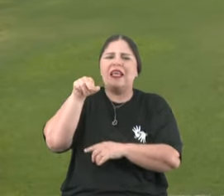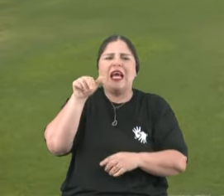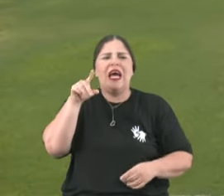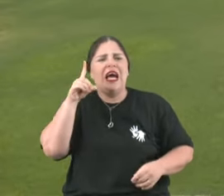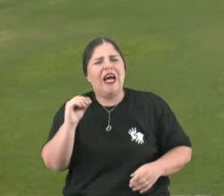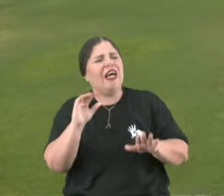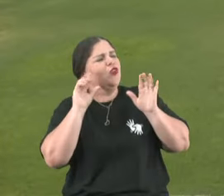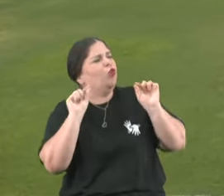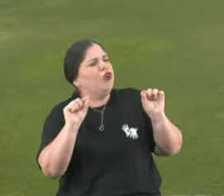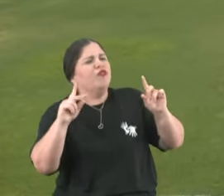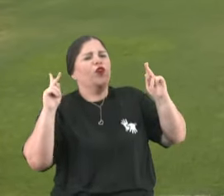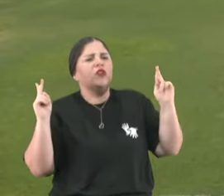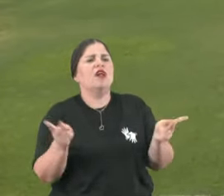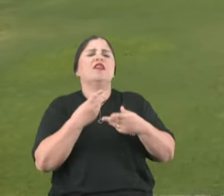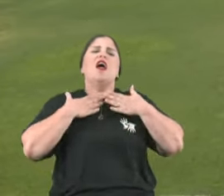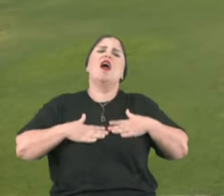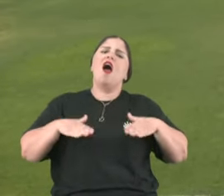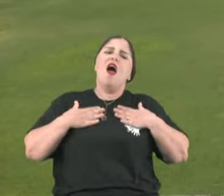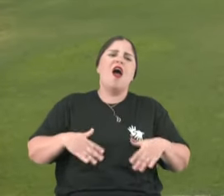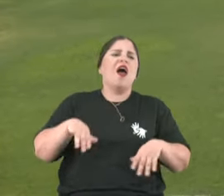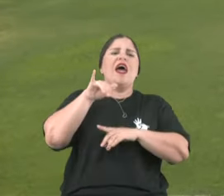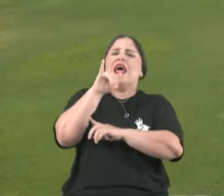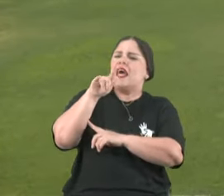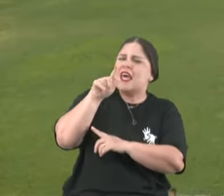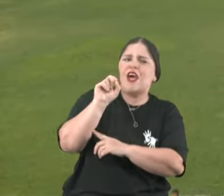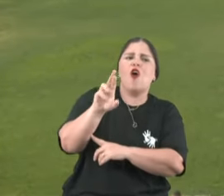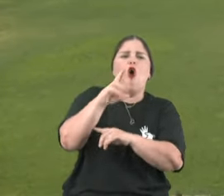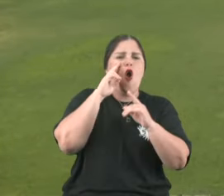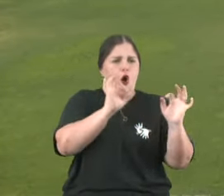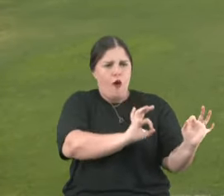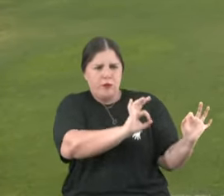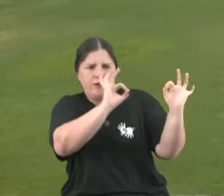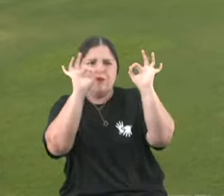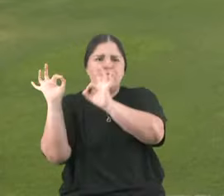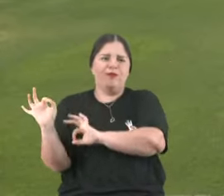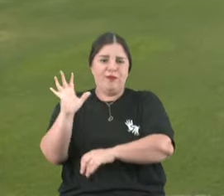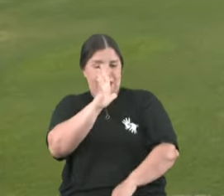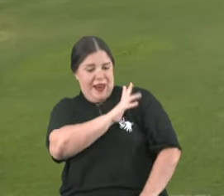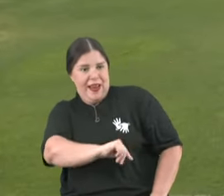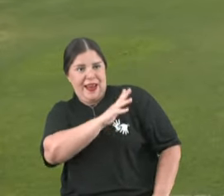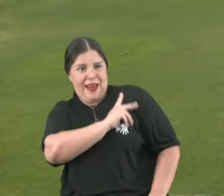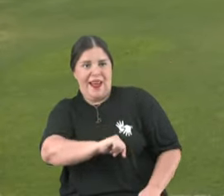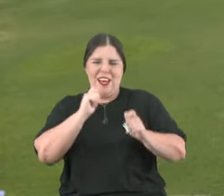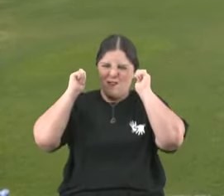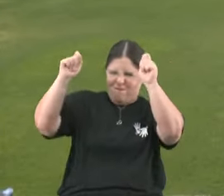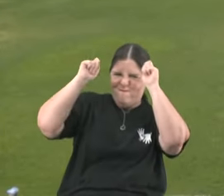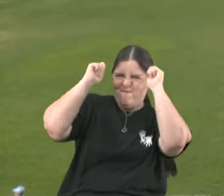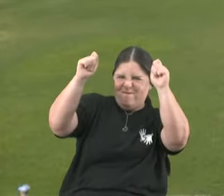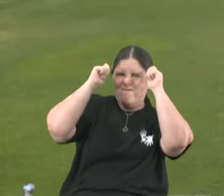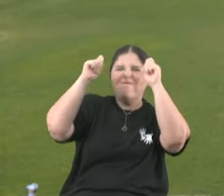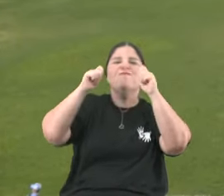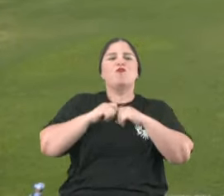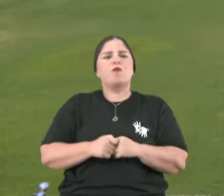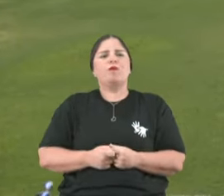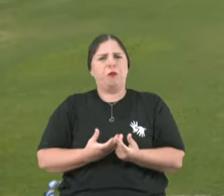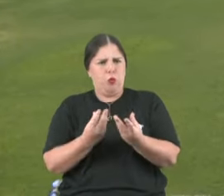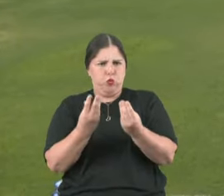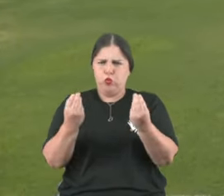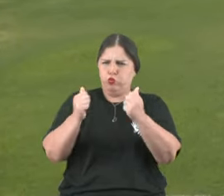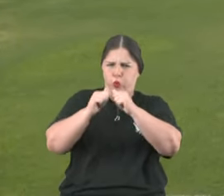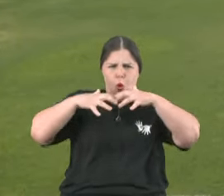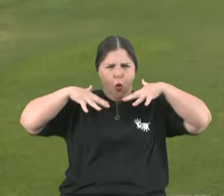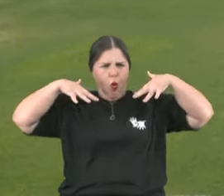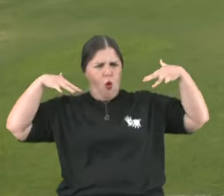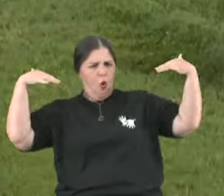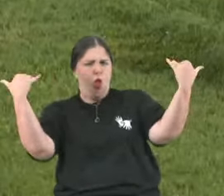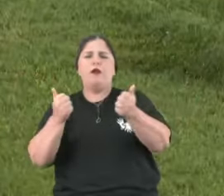calma. Igor Paiva e toda a turma assistindo ao jogo. Igor Paiva regateando, né? Do beat também. Muita gente aqui nos